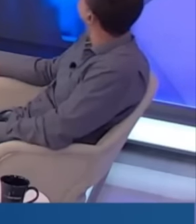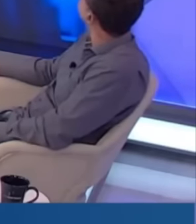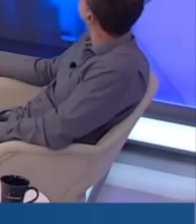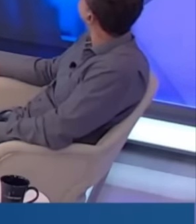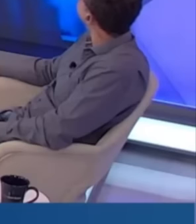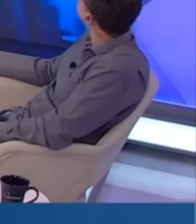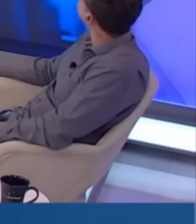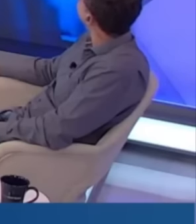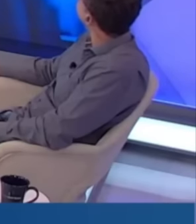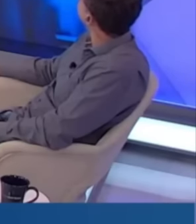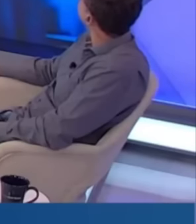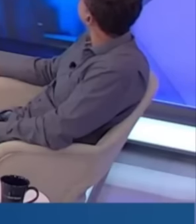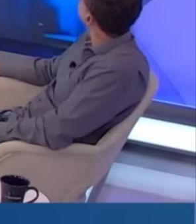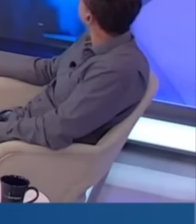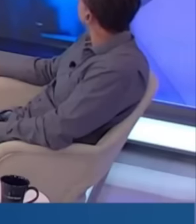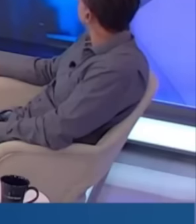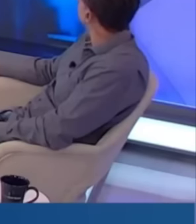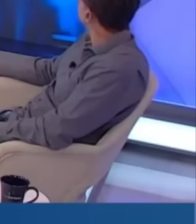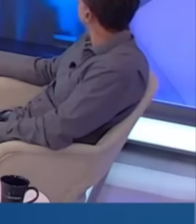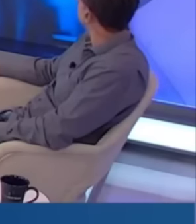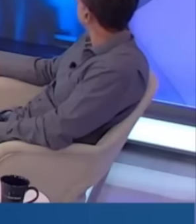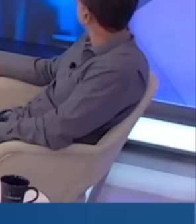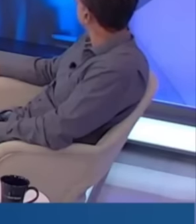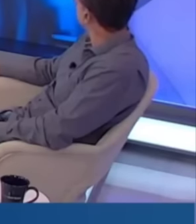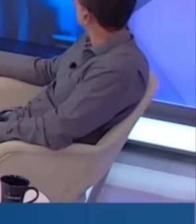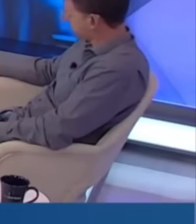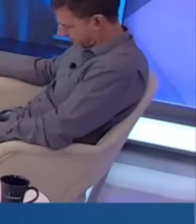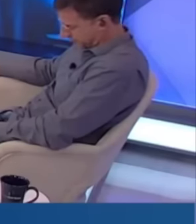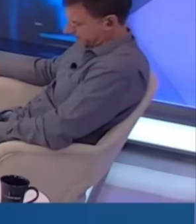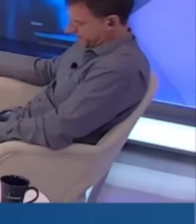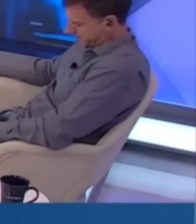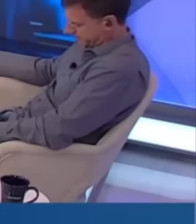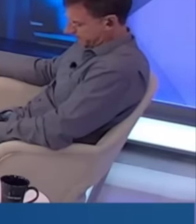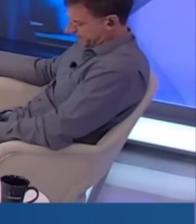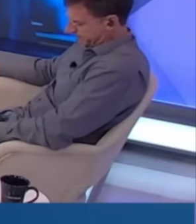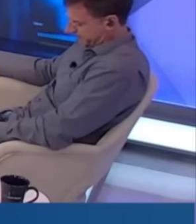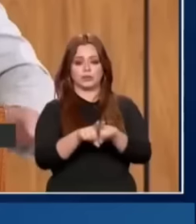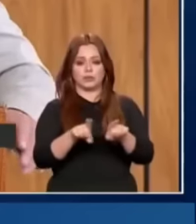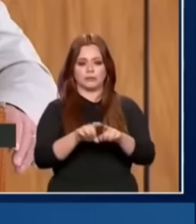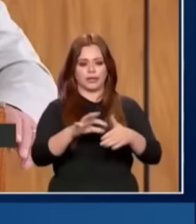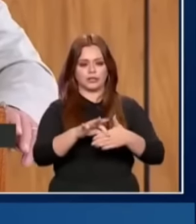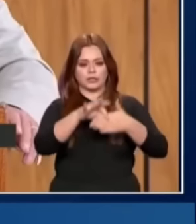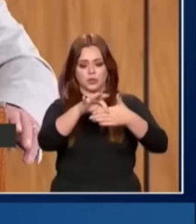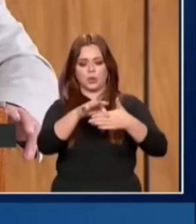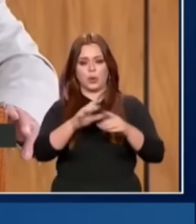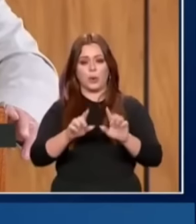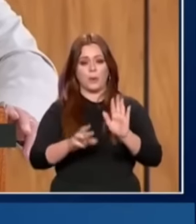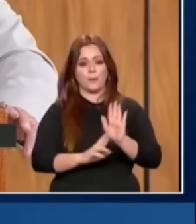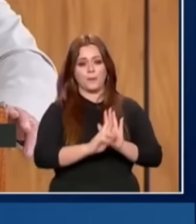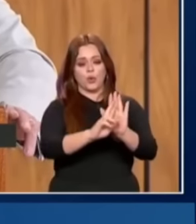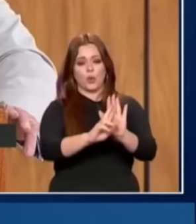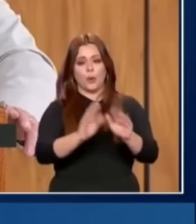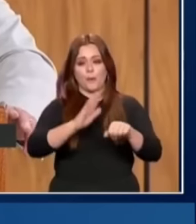Shakespeare tinha que os outros não tinham? Uma experiência de vida única. Ele nasceu numa pequena cidade chamada Stratford-upon-Avon, ou